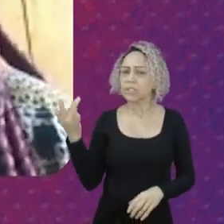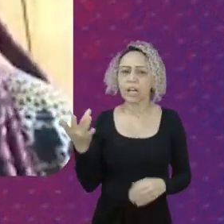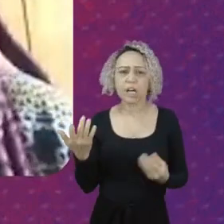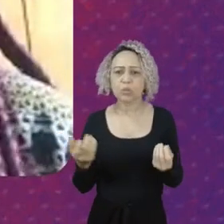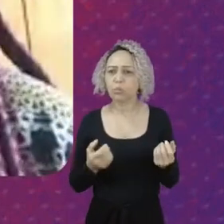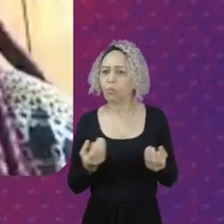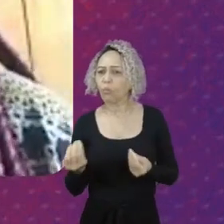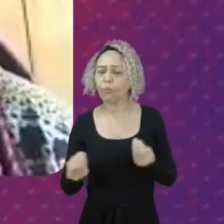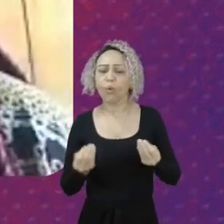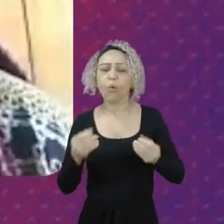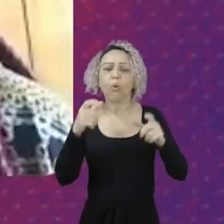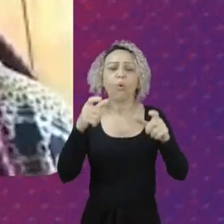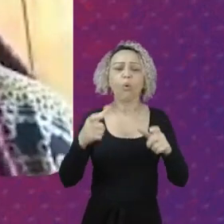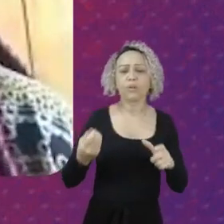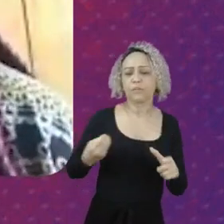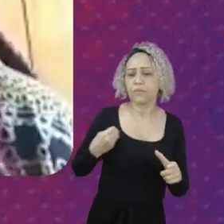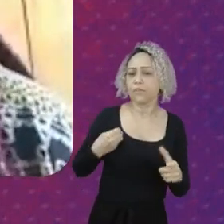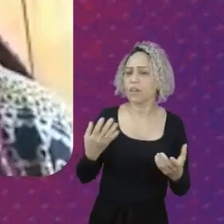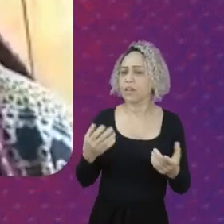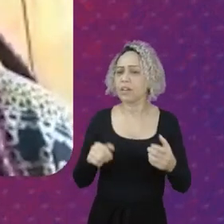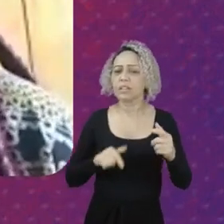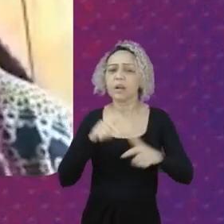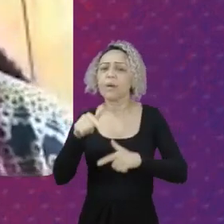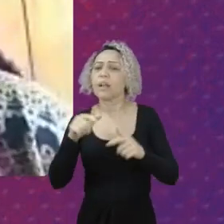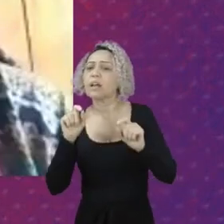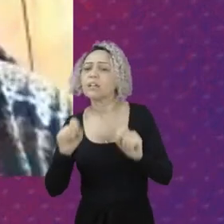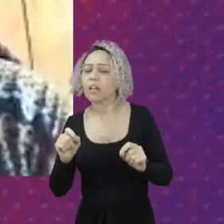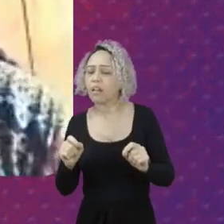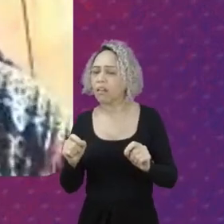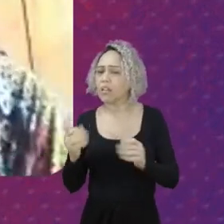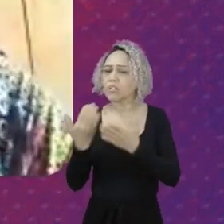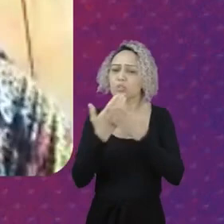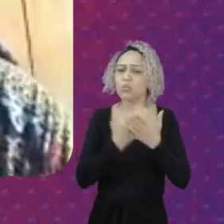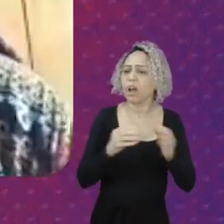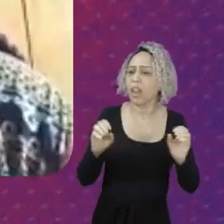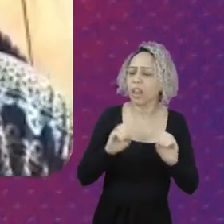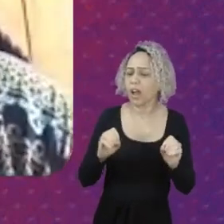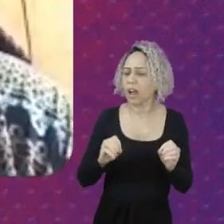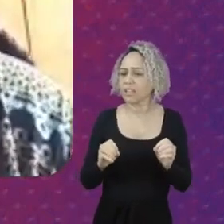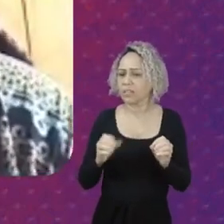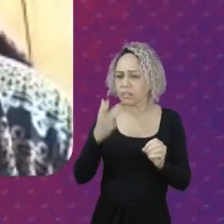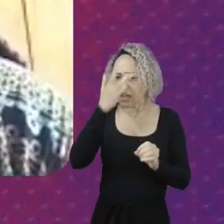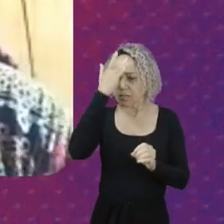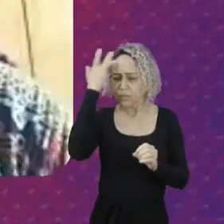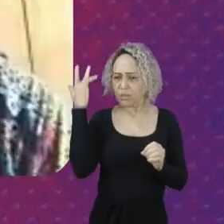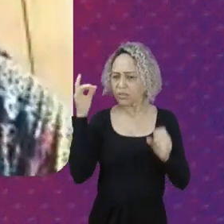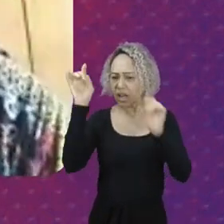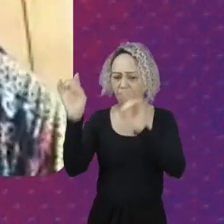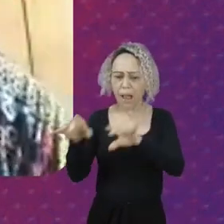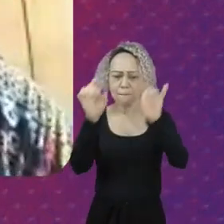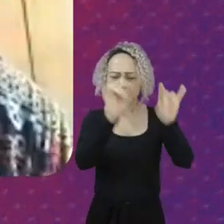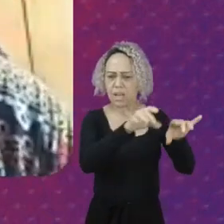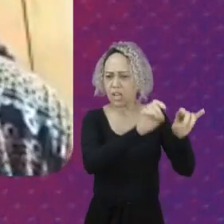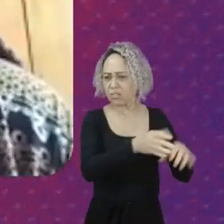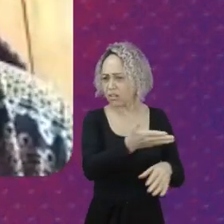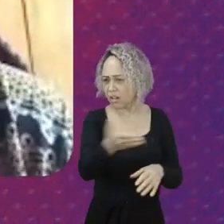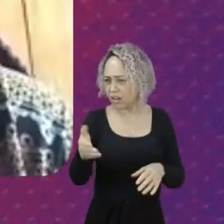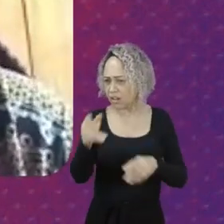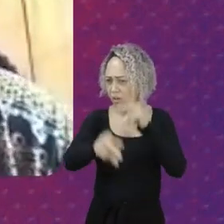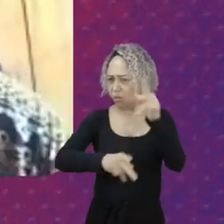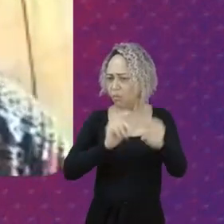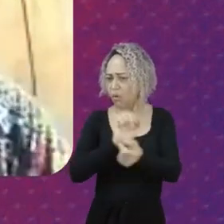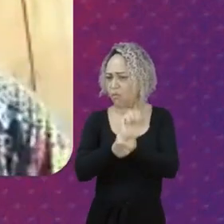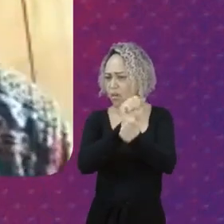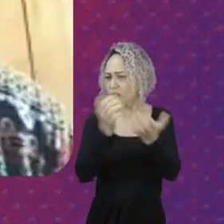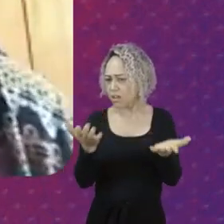do início, da gênese, da criação das favelas, né, referenciando aqui nessa aula Andrelino Campos,